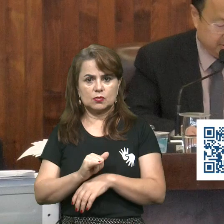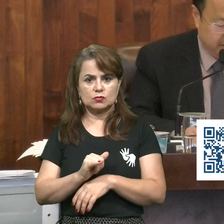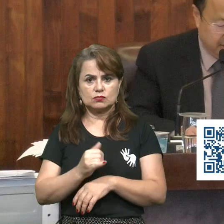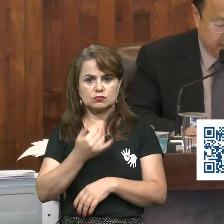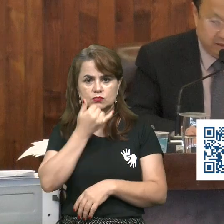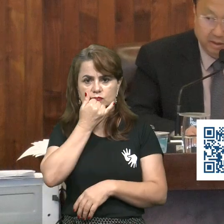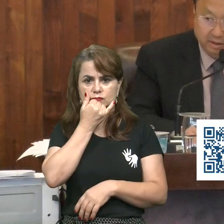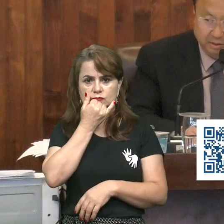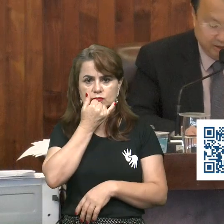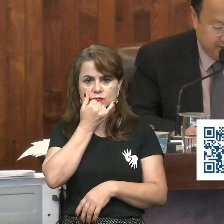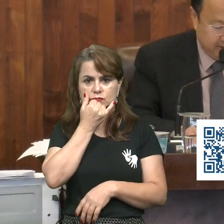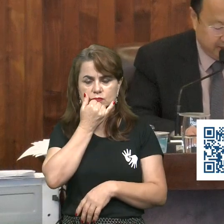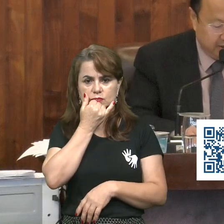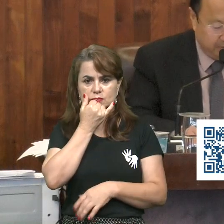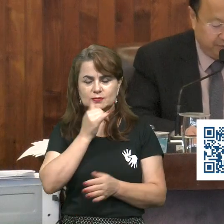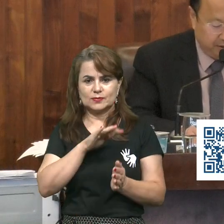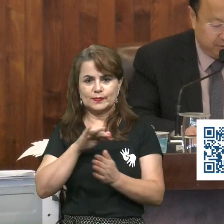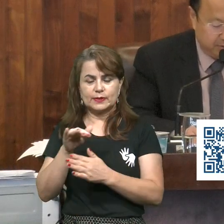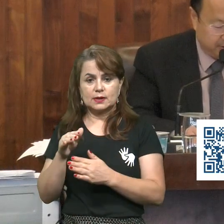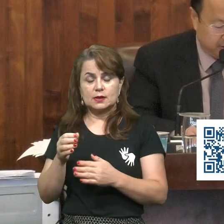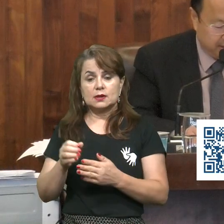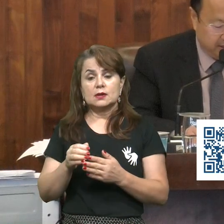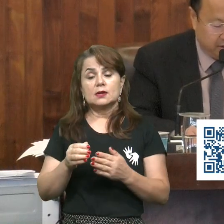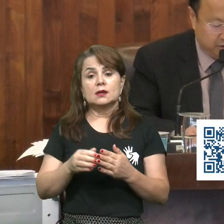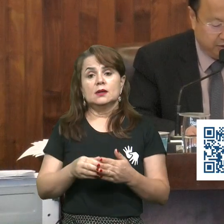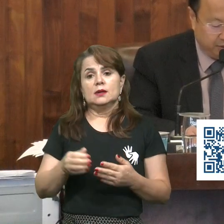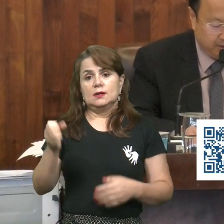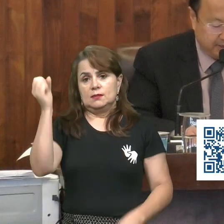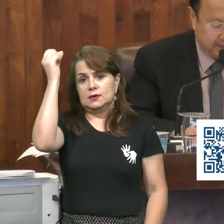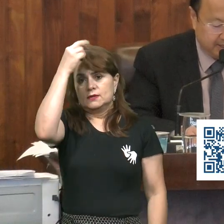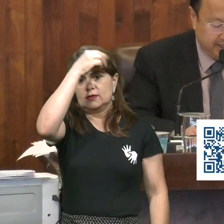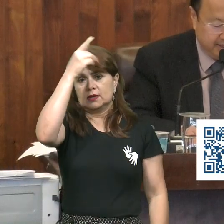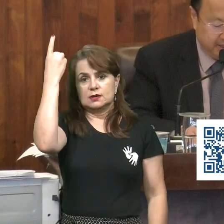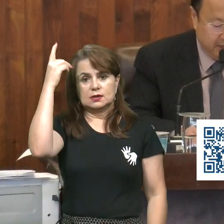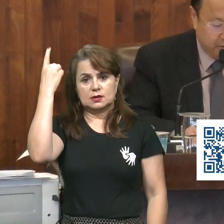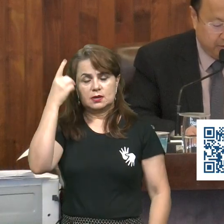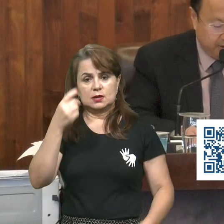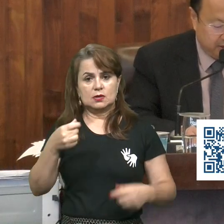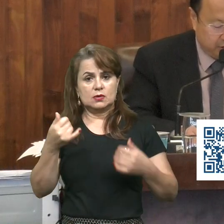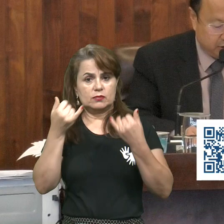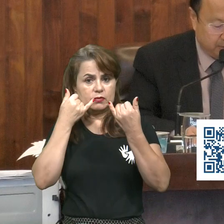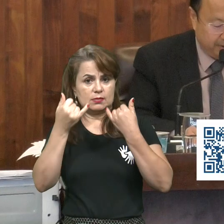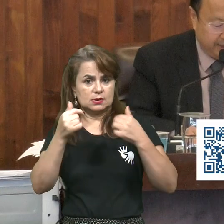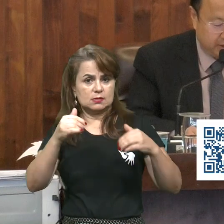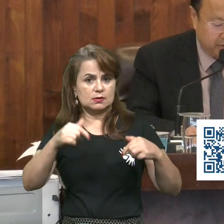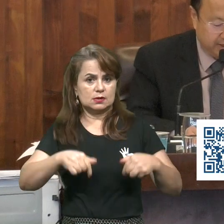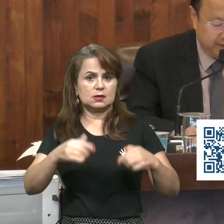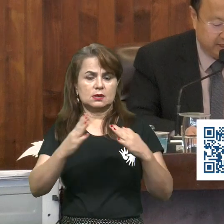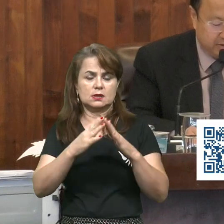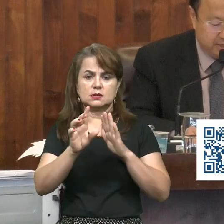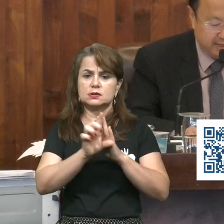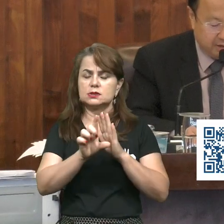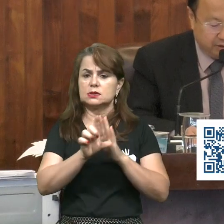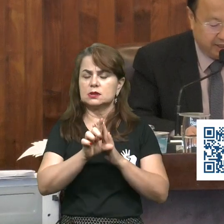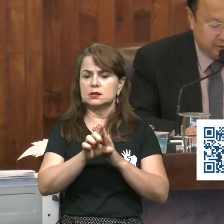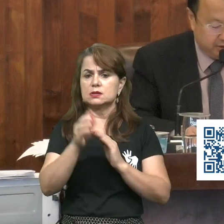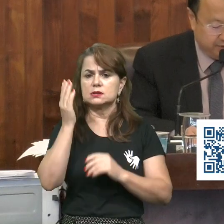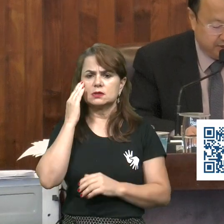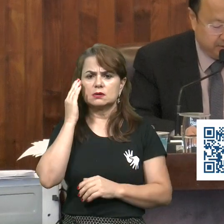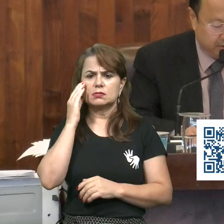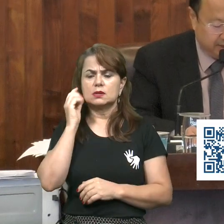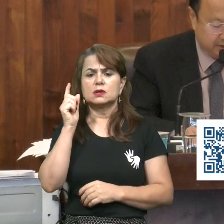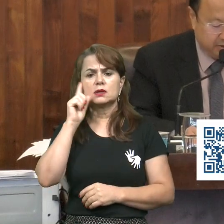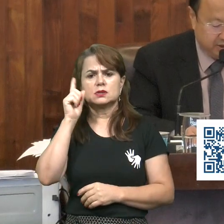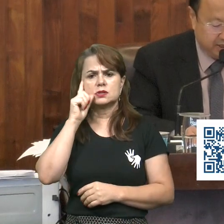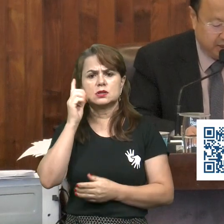perdão. Solicitando ao prefeito municipal, senhor Daniel Alonso, informar as casas de leis, por meio dos setores competentes, quando se executarão os